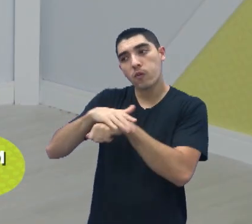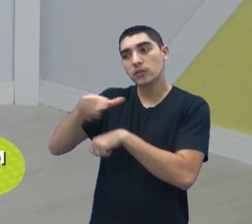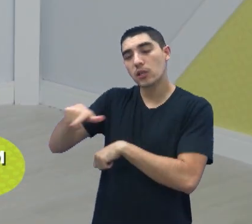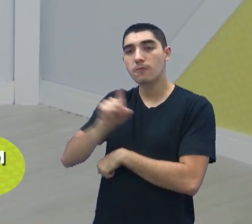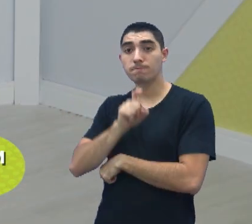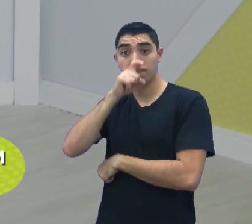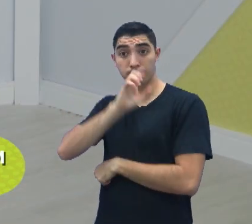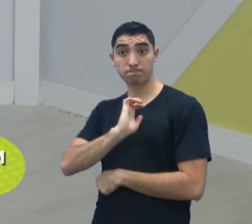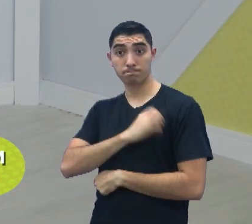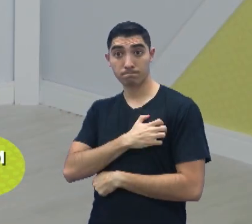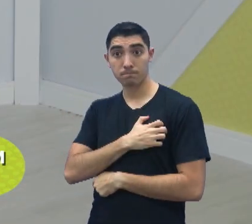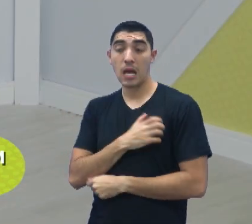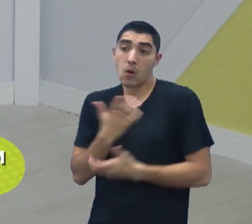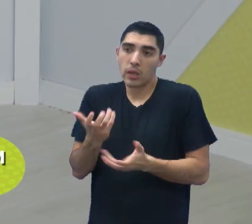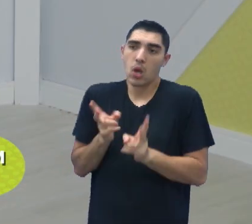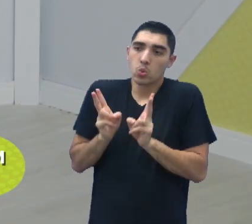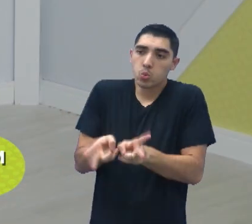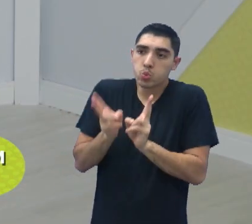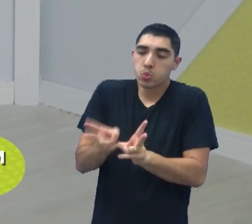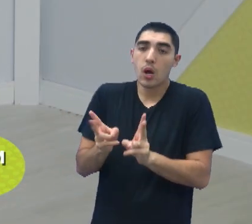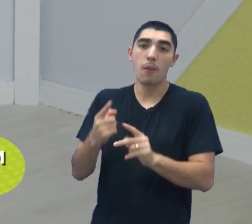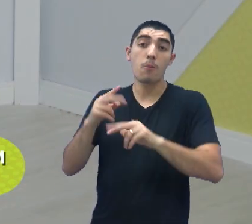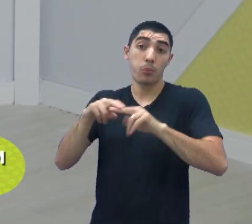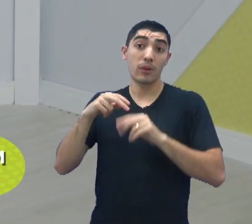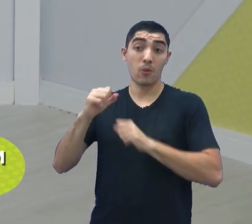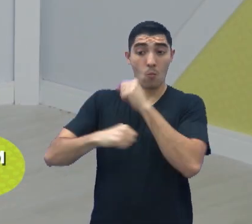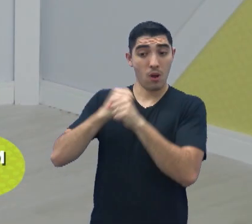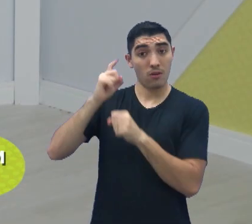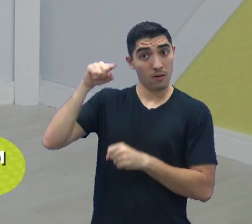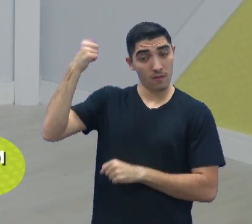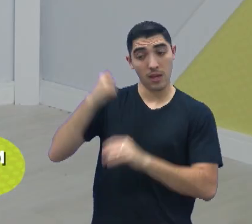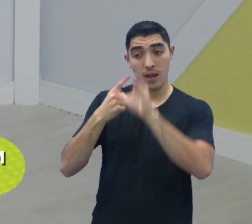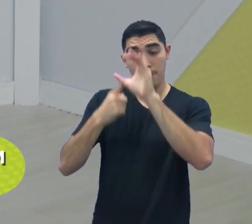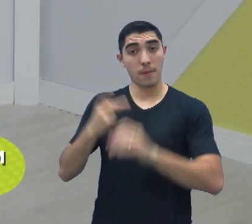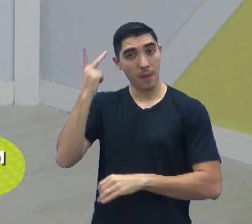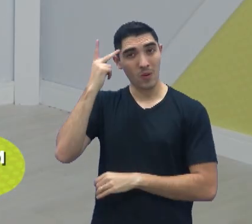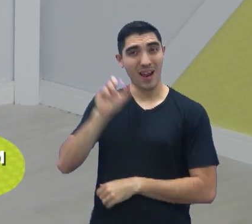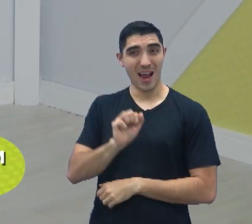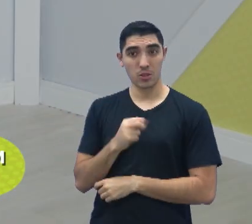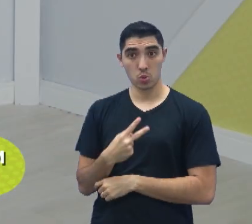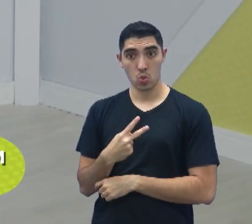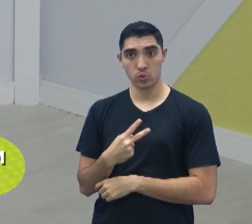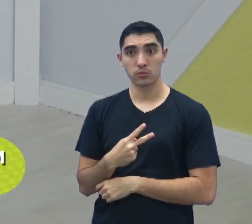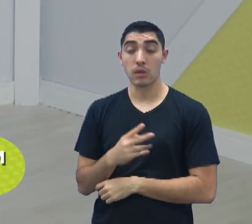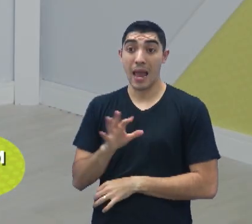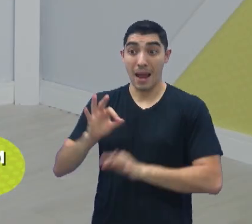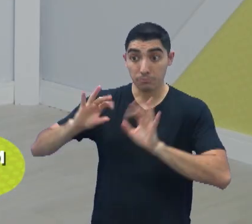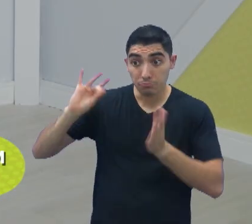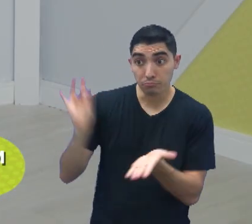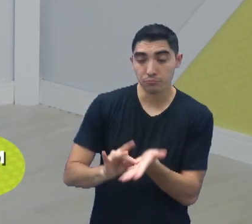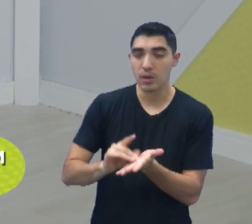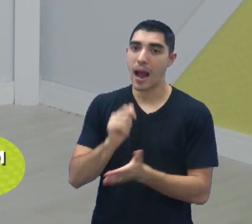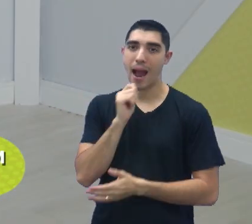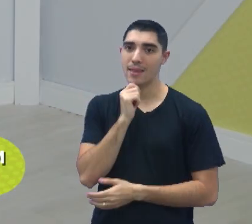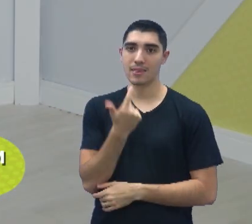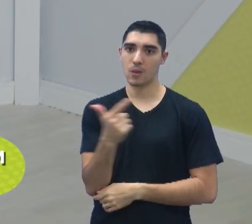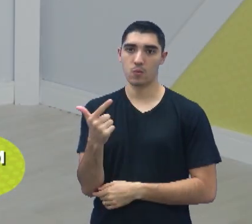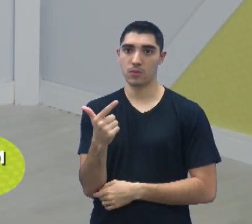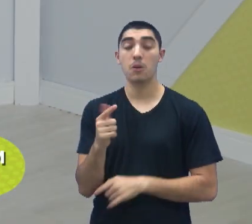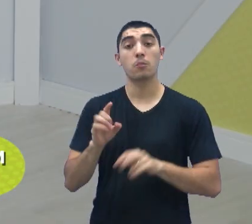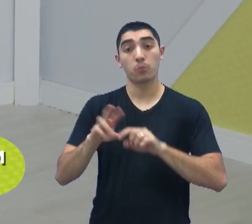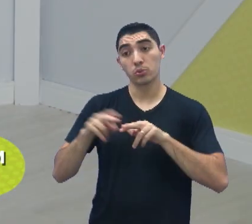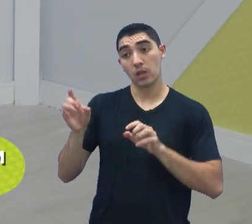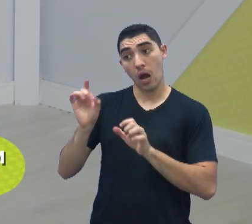para a disputa da Série A2. Não tem nada certo em relação a isso. O que é certo é que eles estão sendo liberados e fazendo essa rescisão de